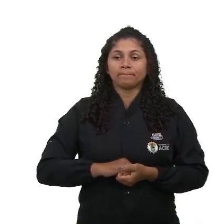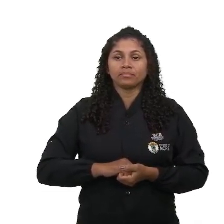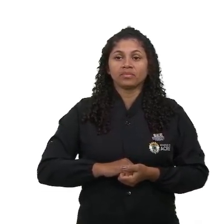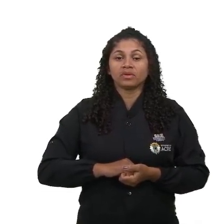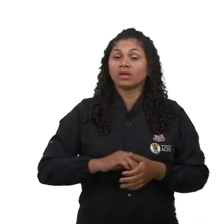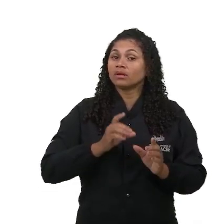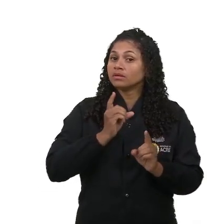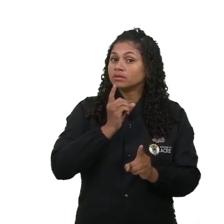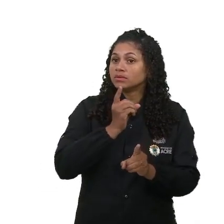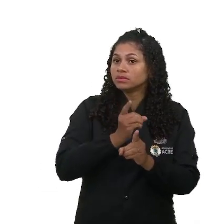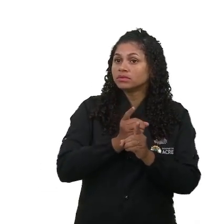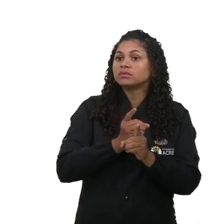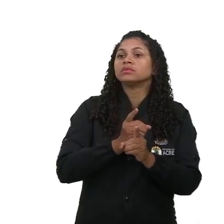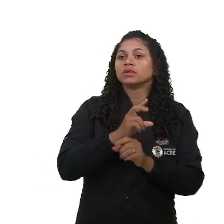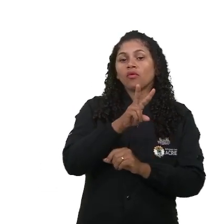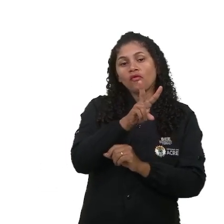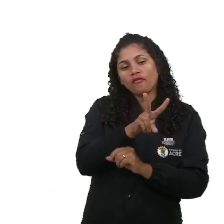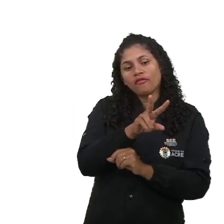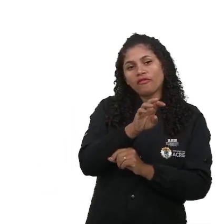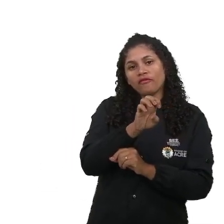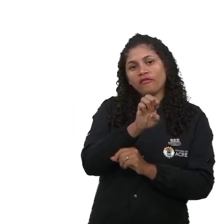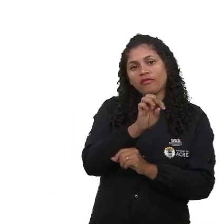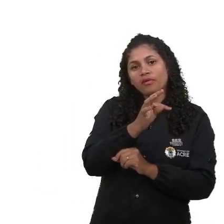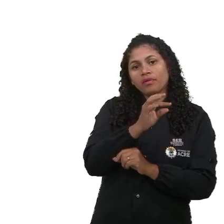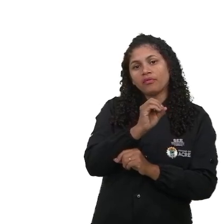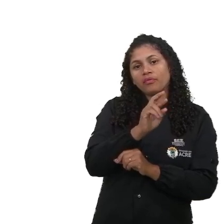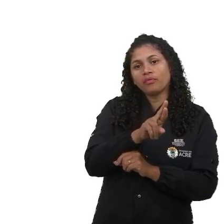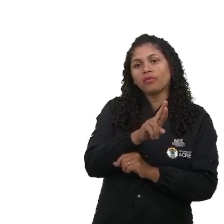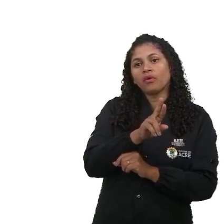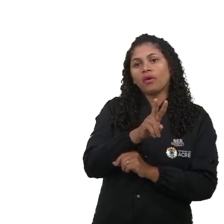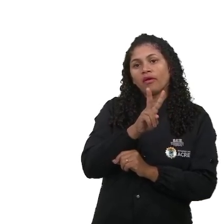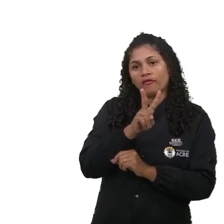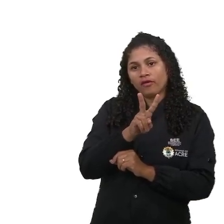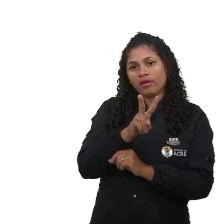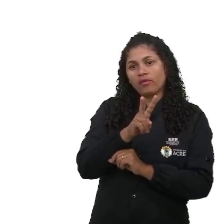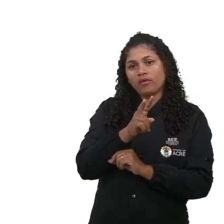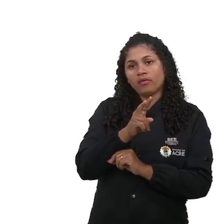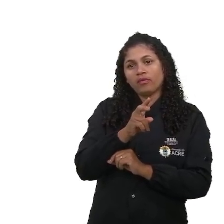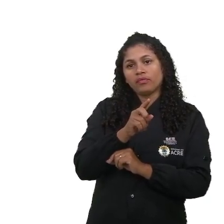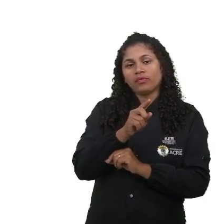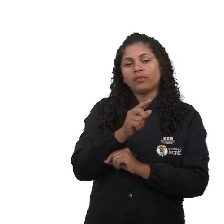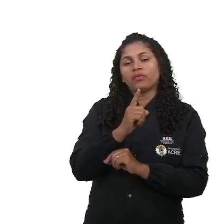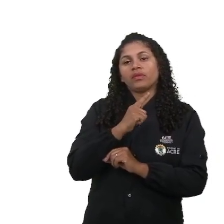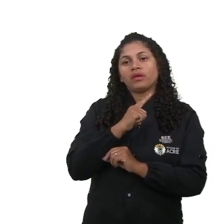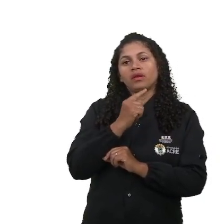determinar o vetor alfa V mais beta V.